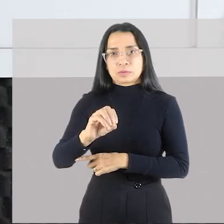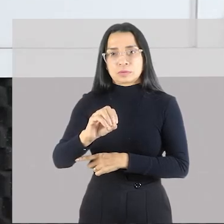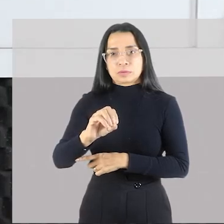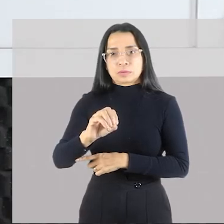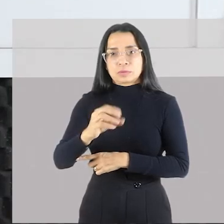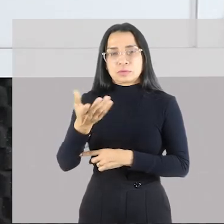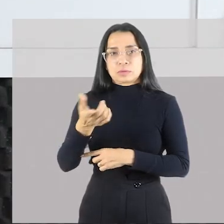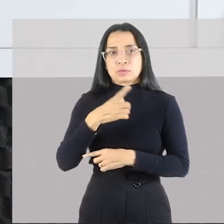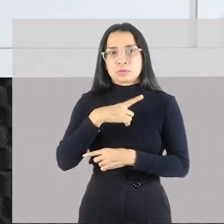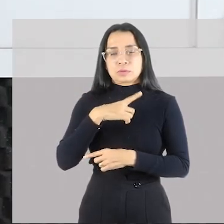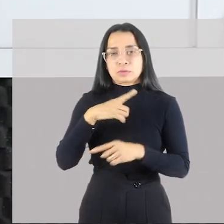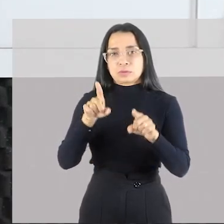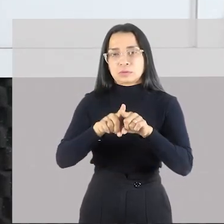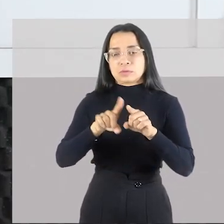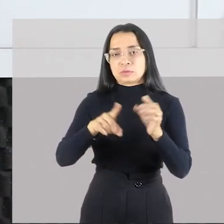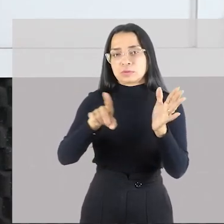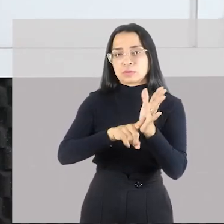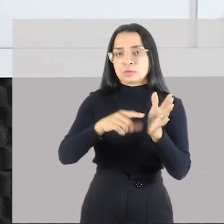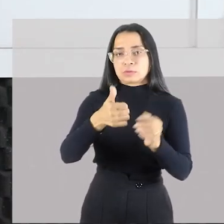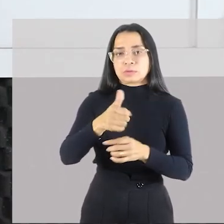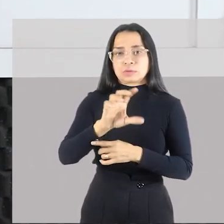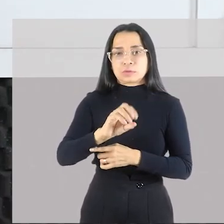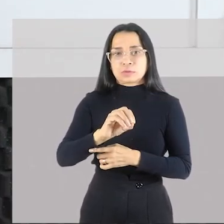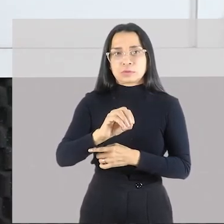Olha, nós temos menos 10,